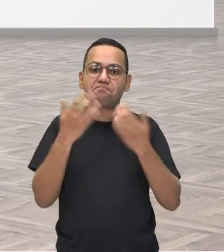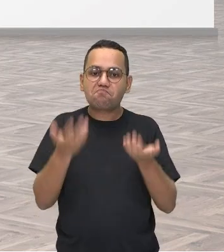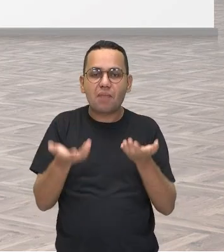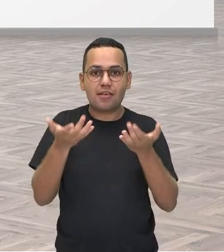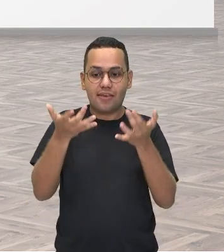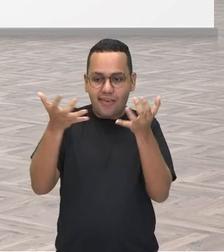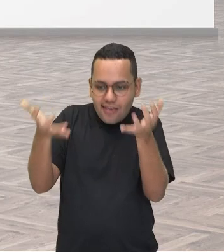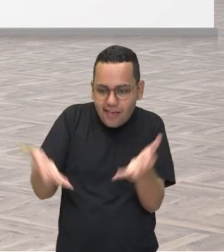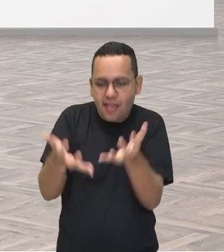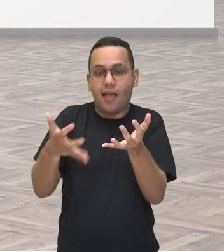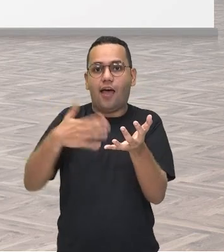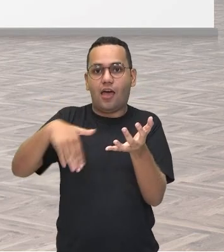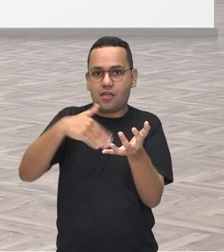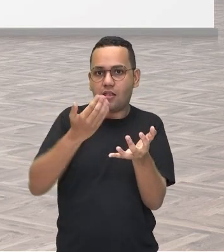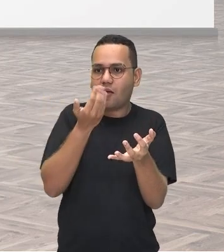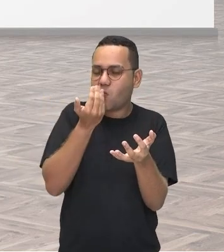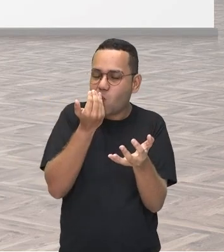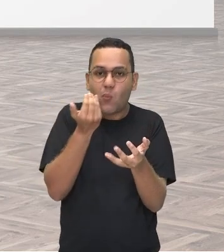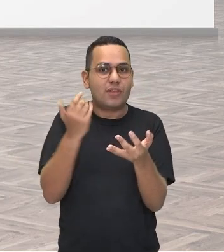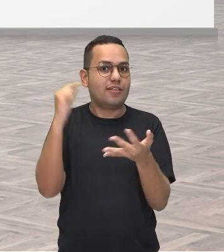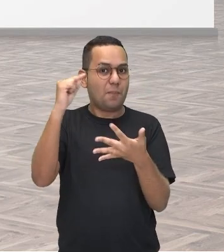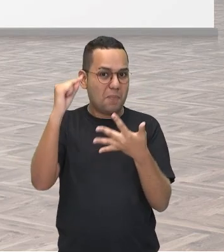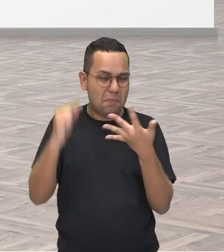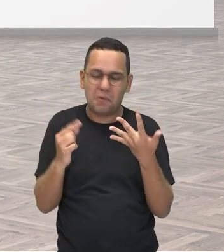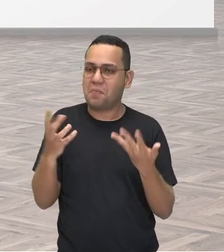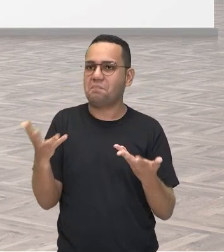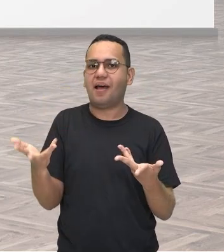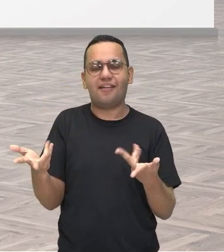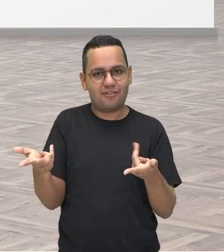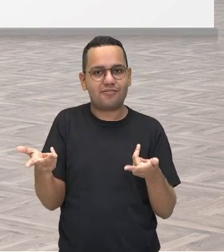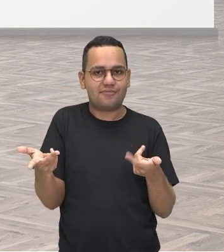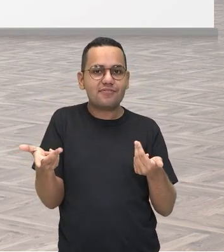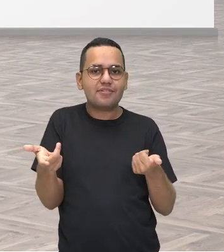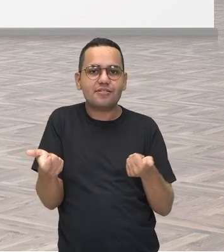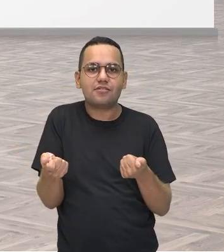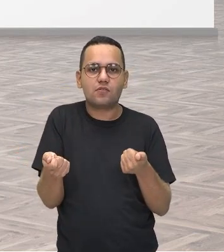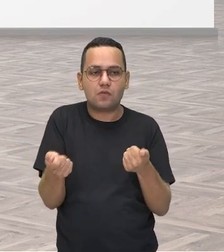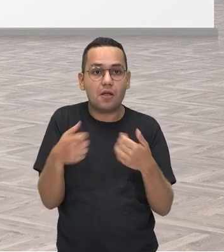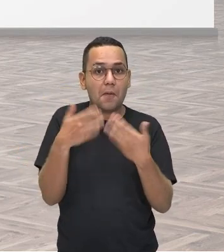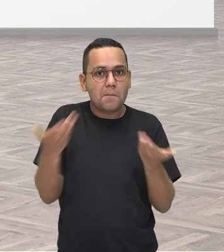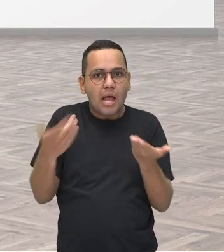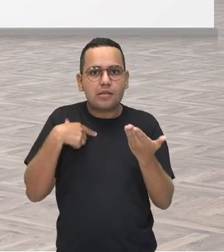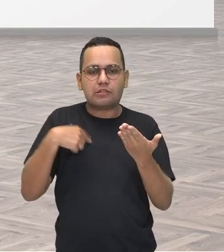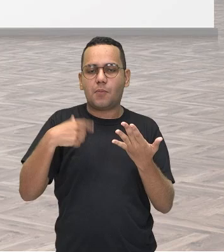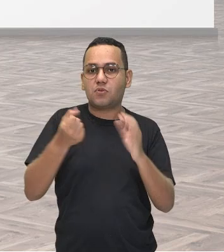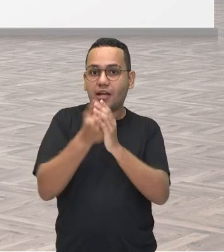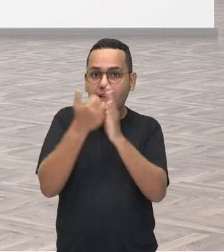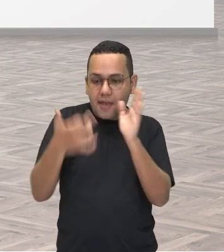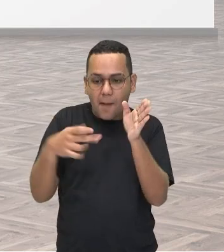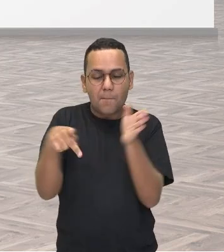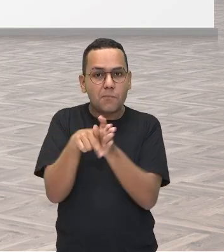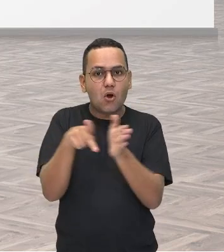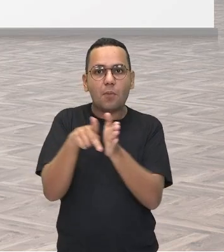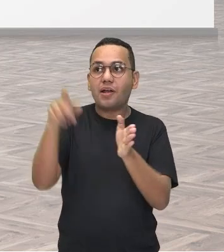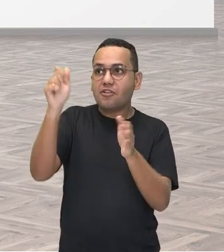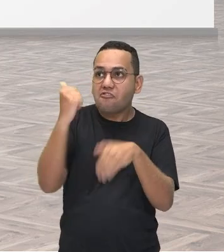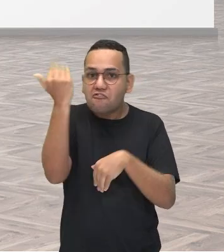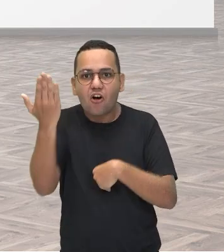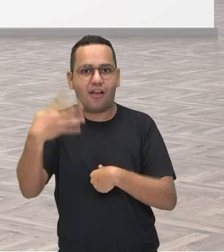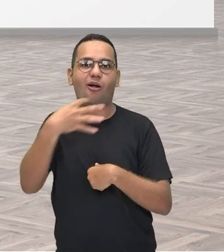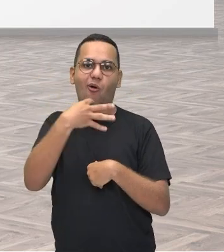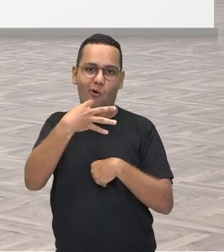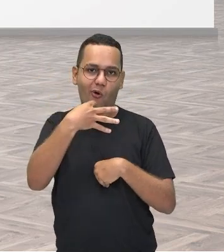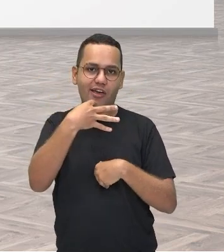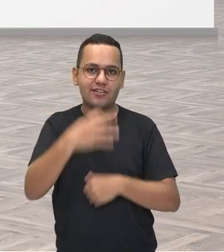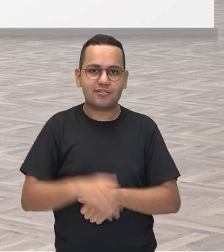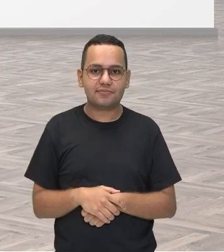rica. Sim. Temos elementos de uma qualidade enorme, que são conhecidos mundialmente, inclusive. Então, é uma oportunidade de você que